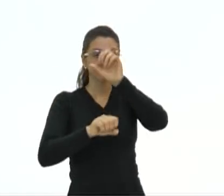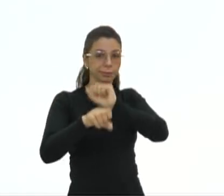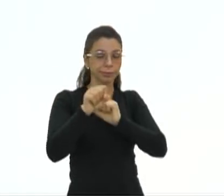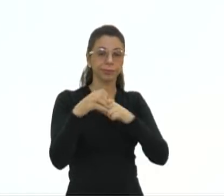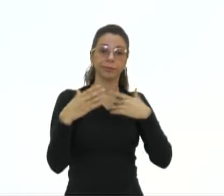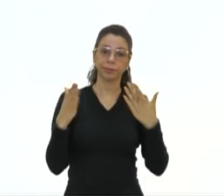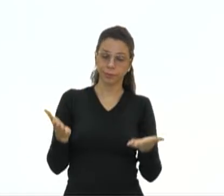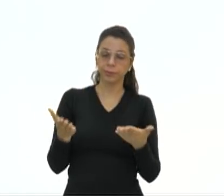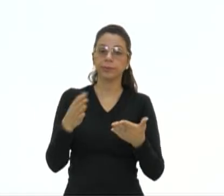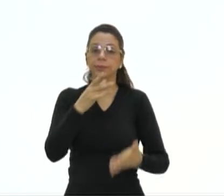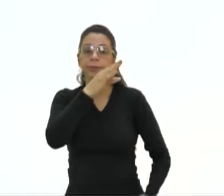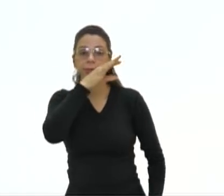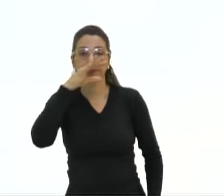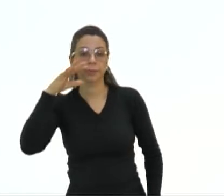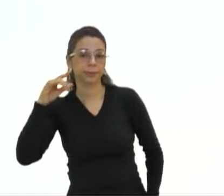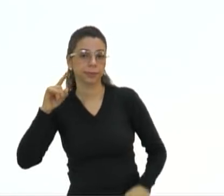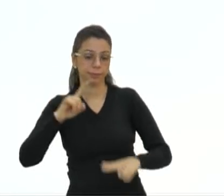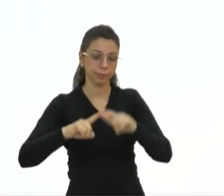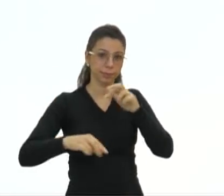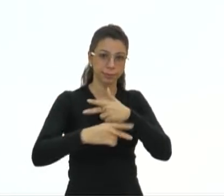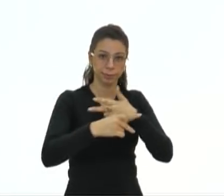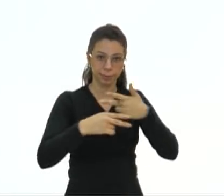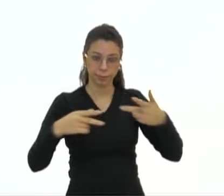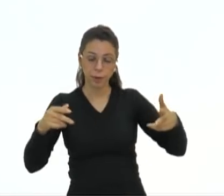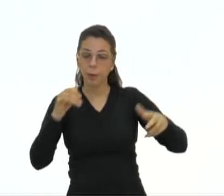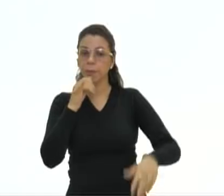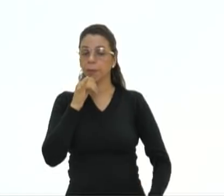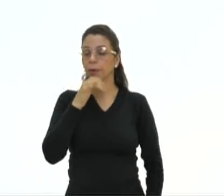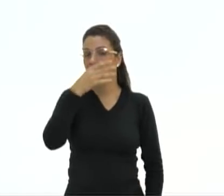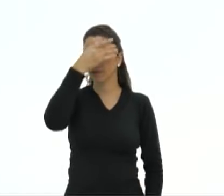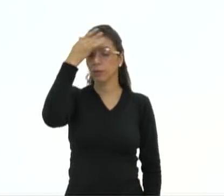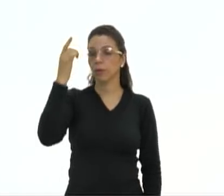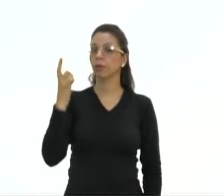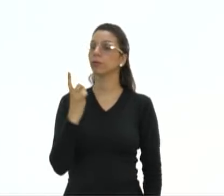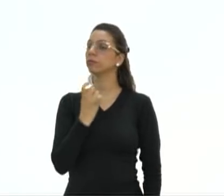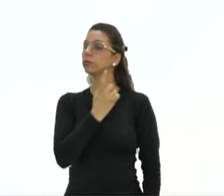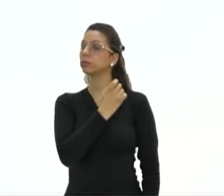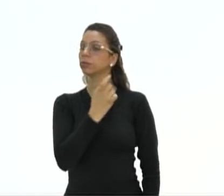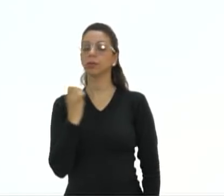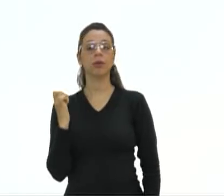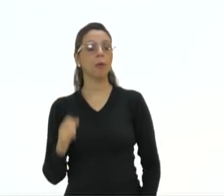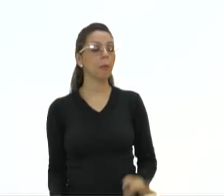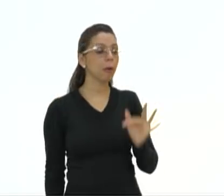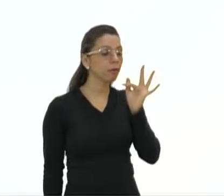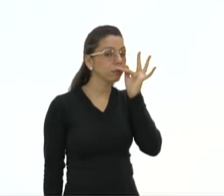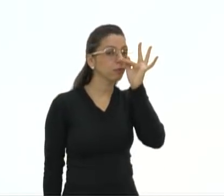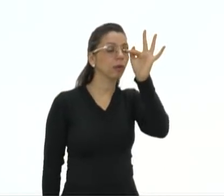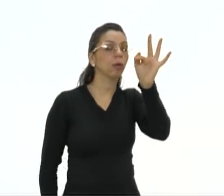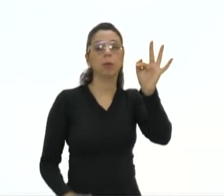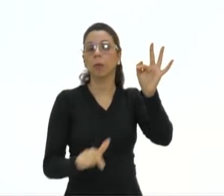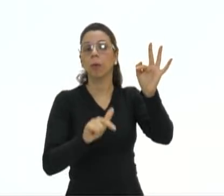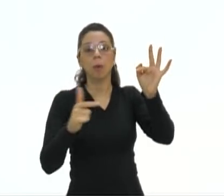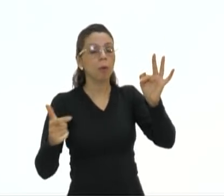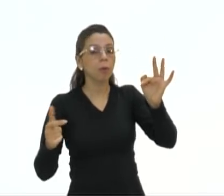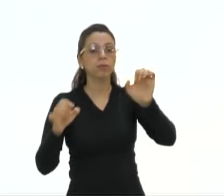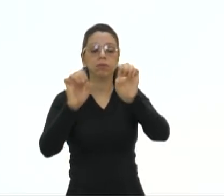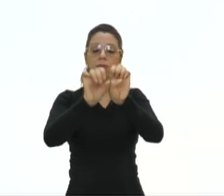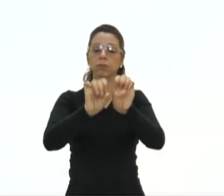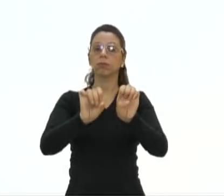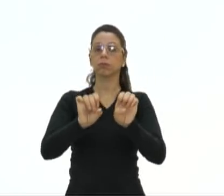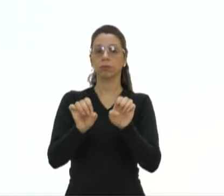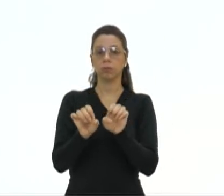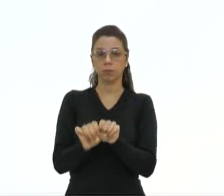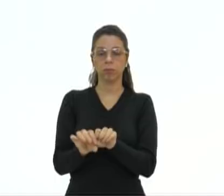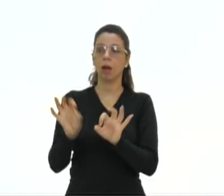Então, já os cheiros dos objetos, então se alguém passa um perfume, uma flor, outras, essas estruturas,